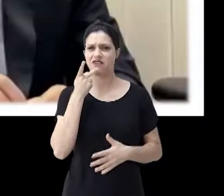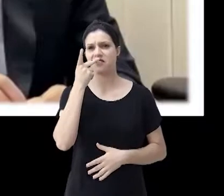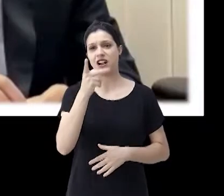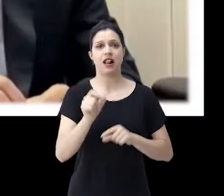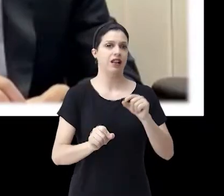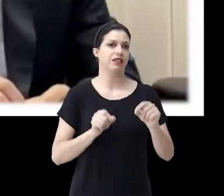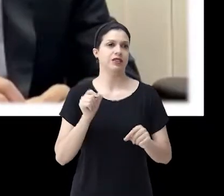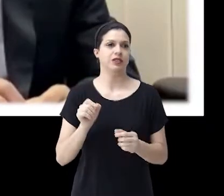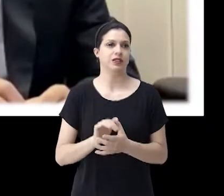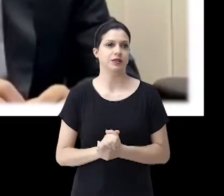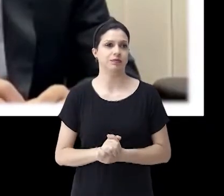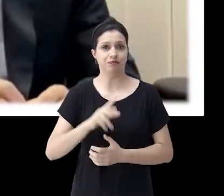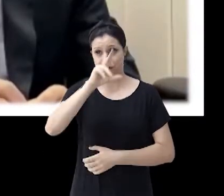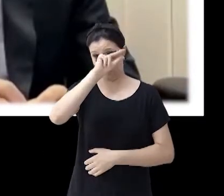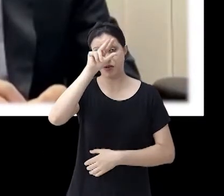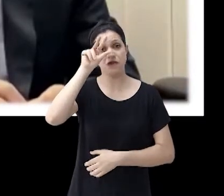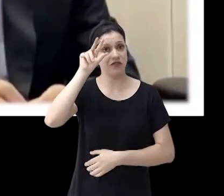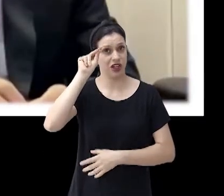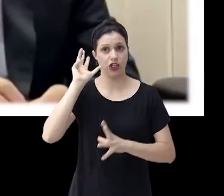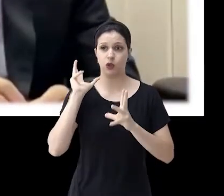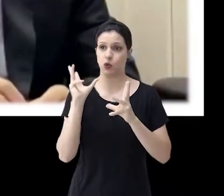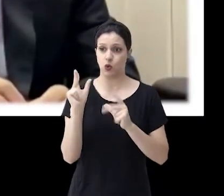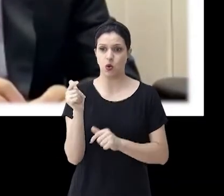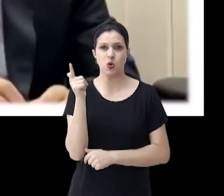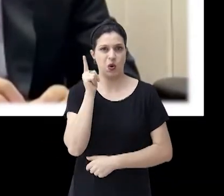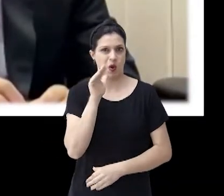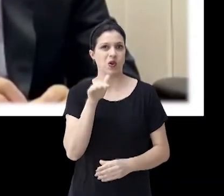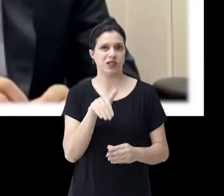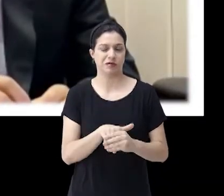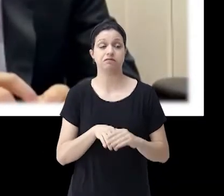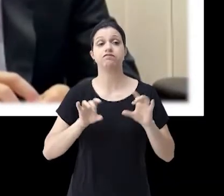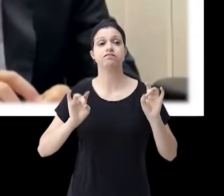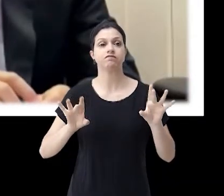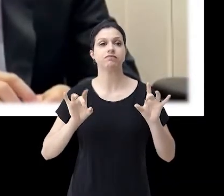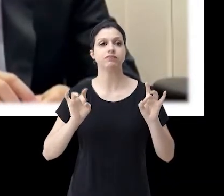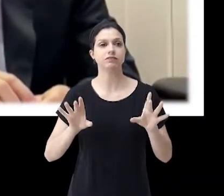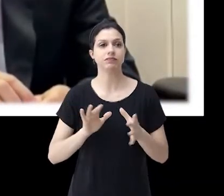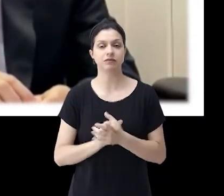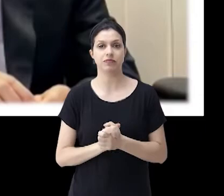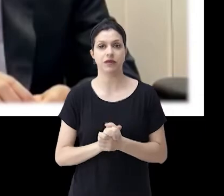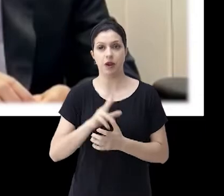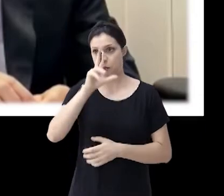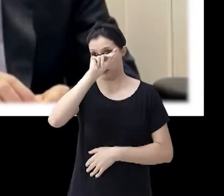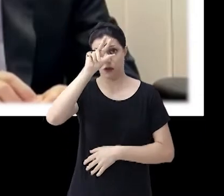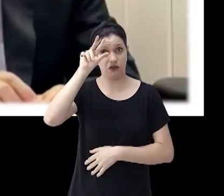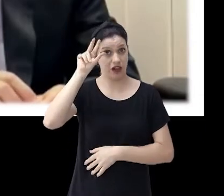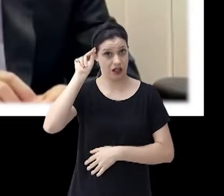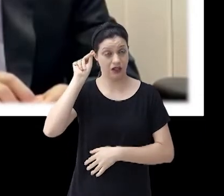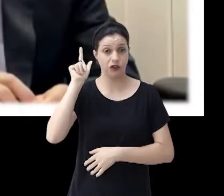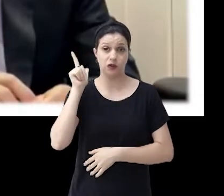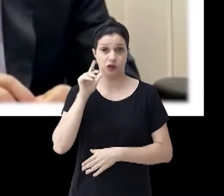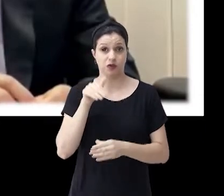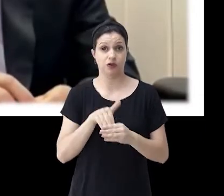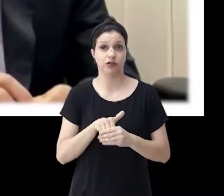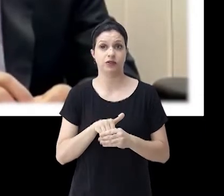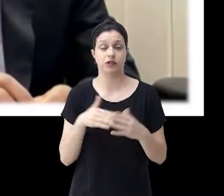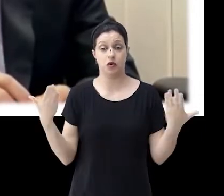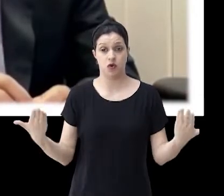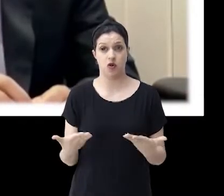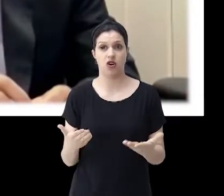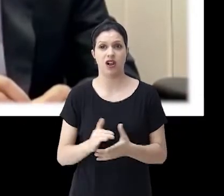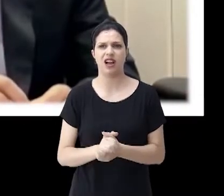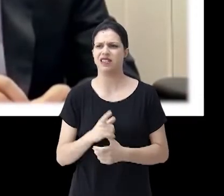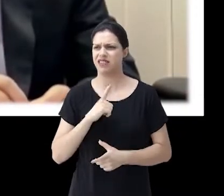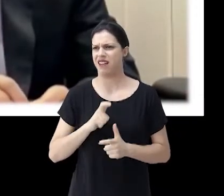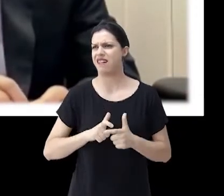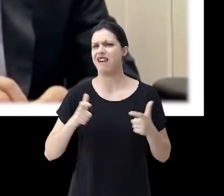sul-mato-grossenses. Eu gostaria de dizer, principalmente aos prefeitos e prefeitas reeleitos, e em especial prefeitos e